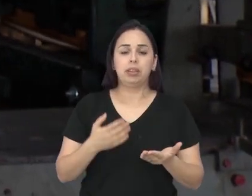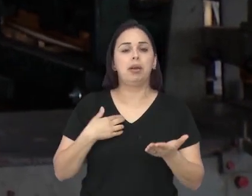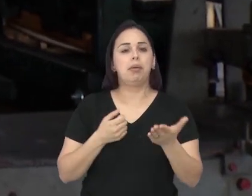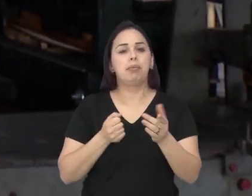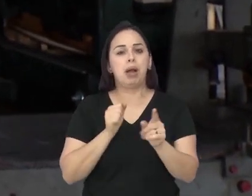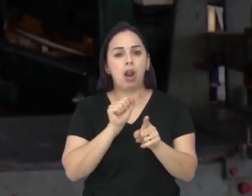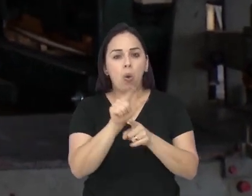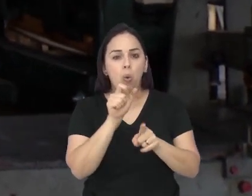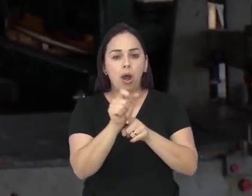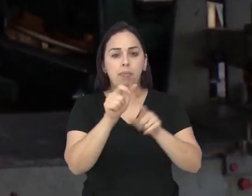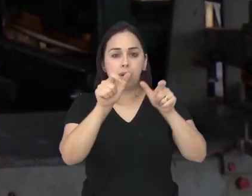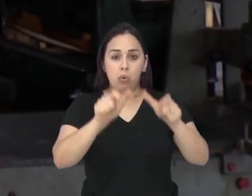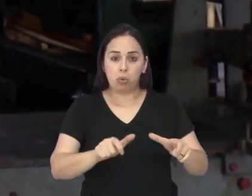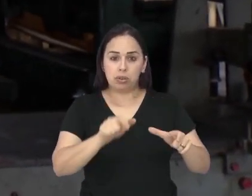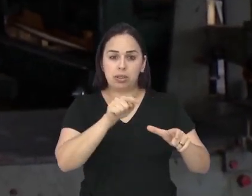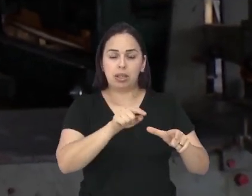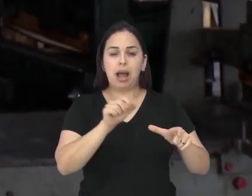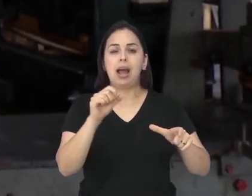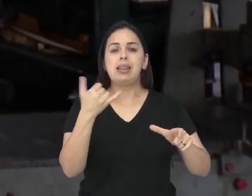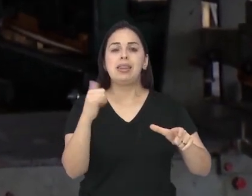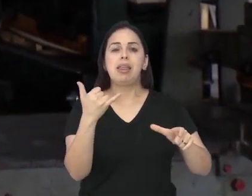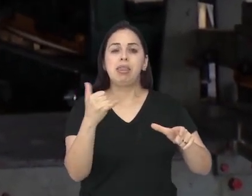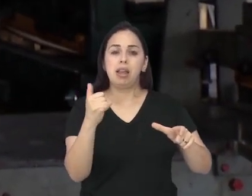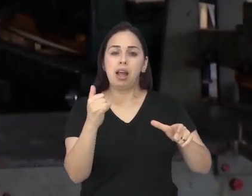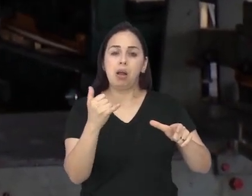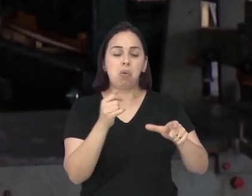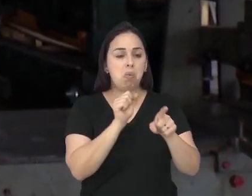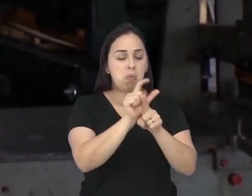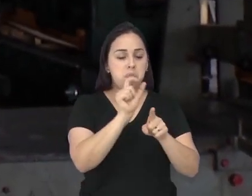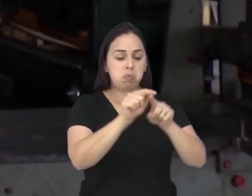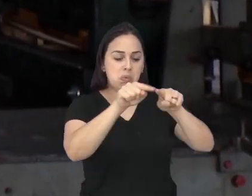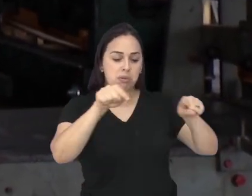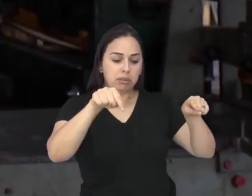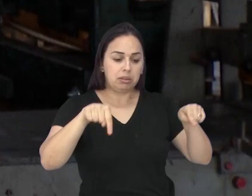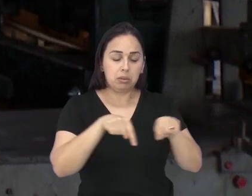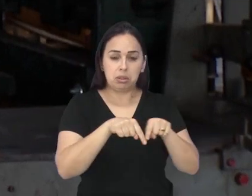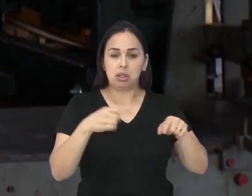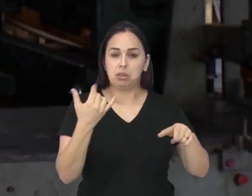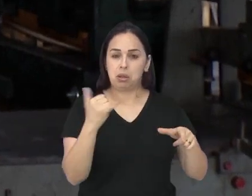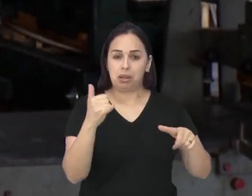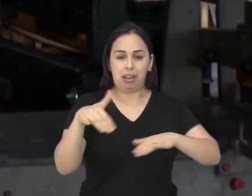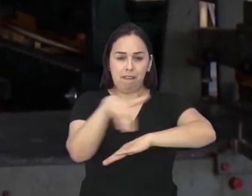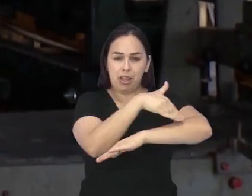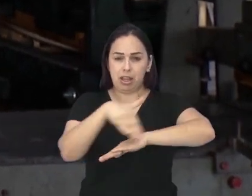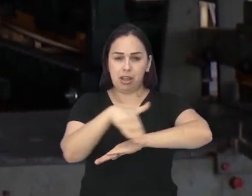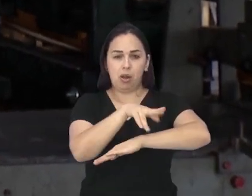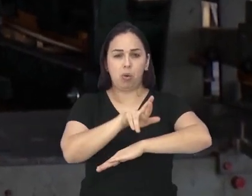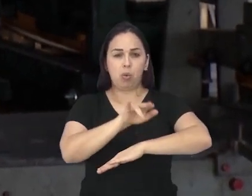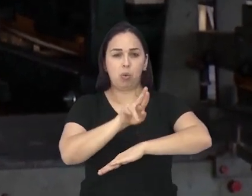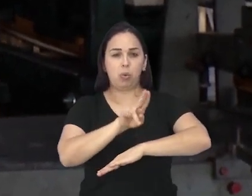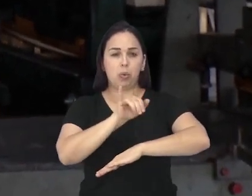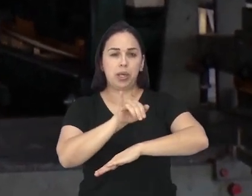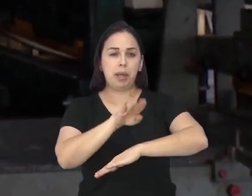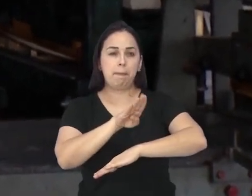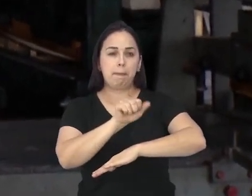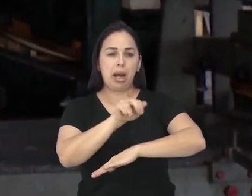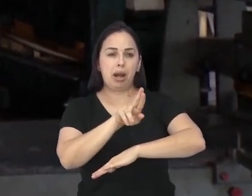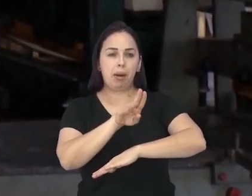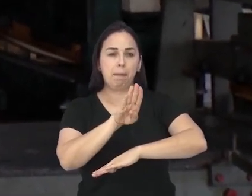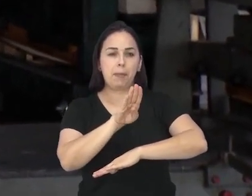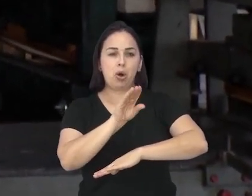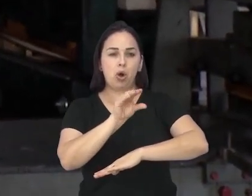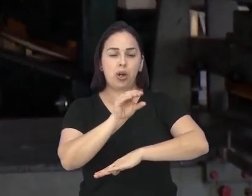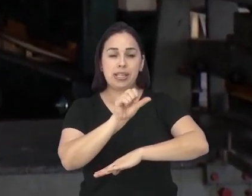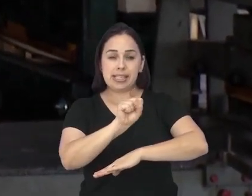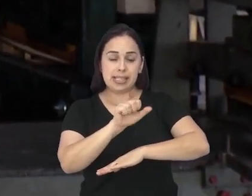então um ateliê em Santana, ali no bairro de Santana, ali na Rui Barbosa, bem no Bochicho de Santana, no 2º andar, um